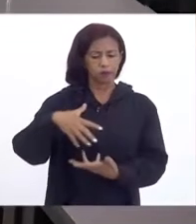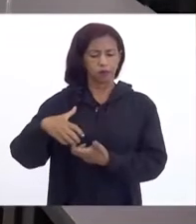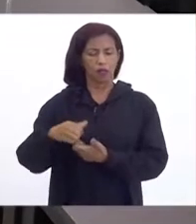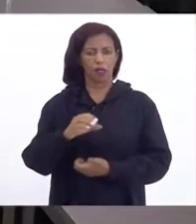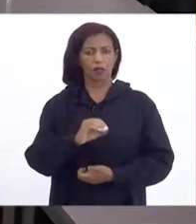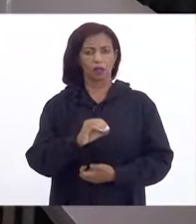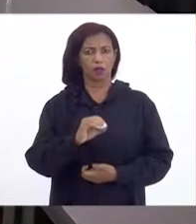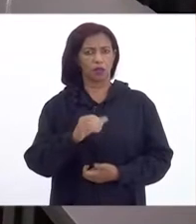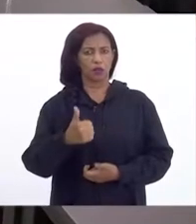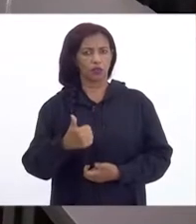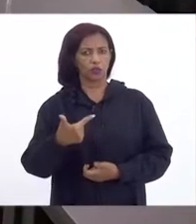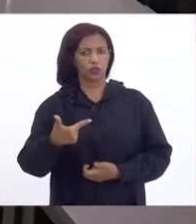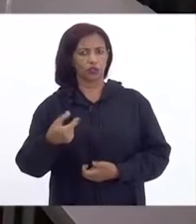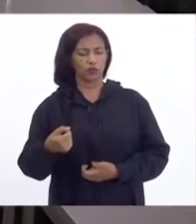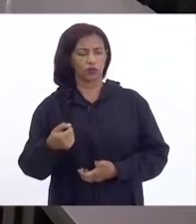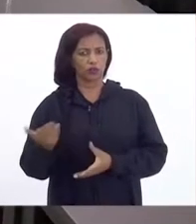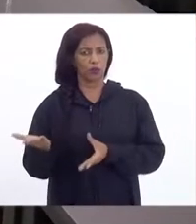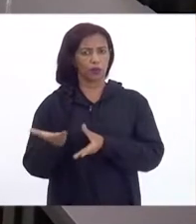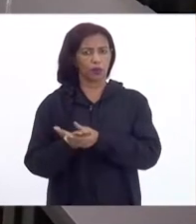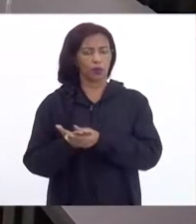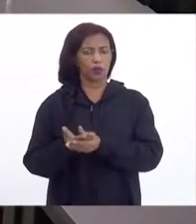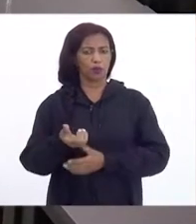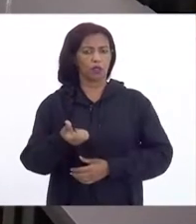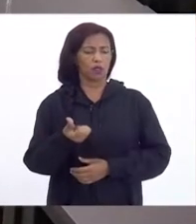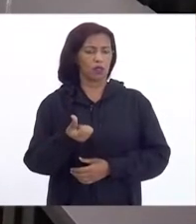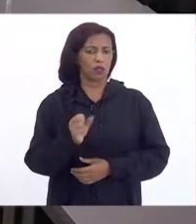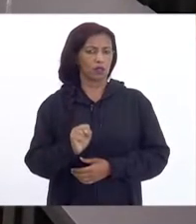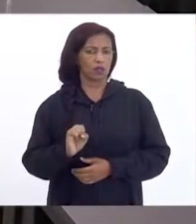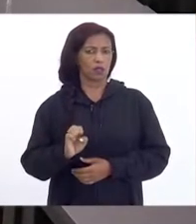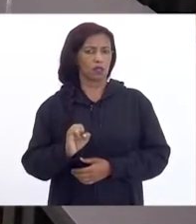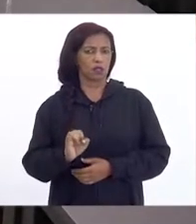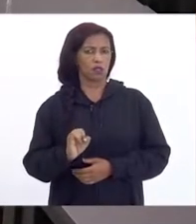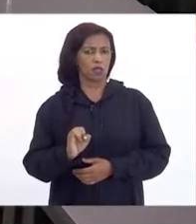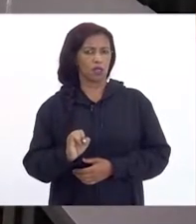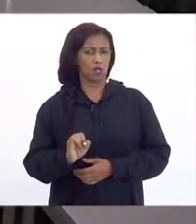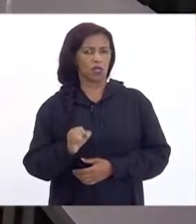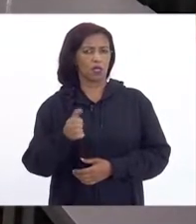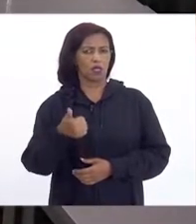20, processo administrativo SEI